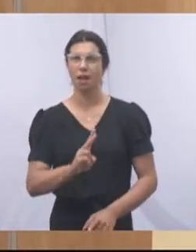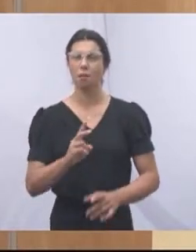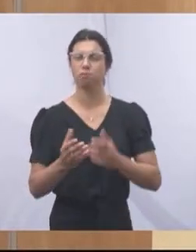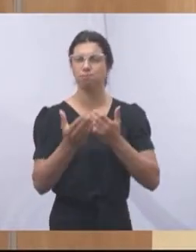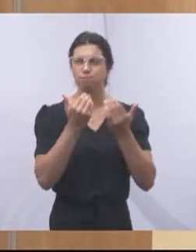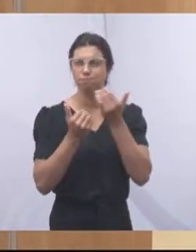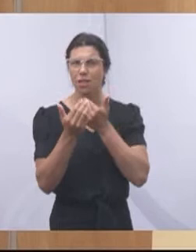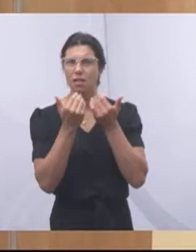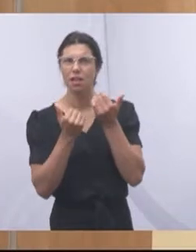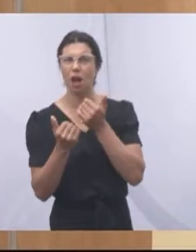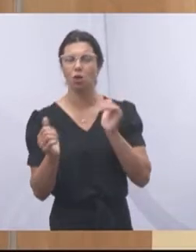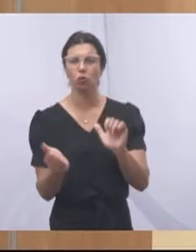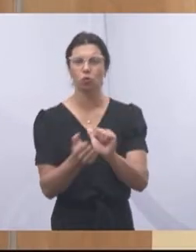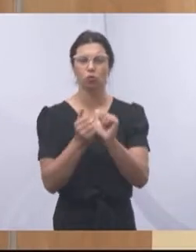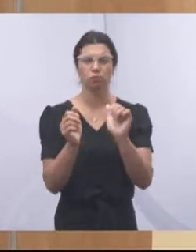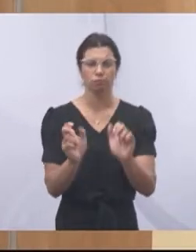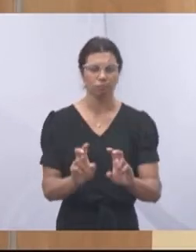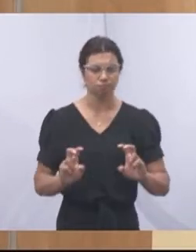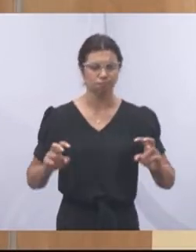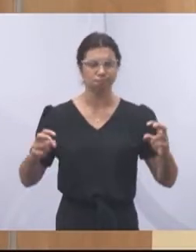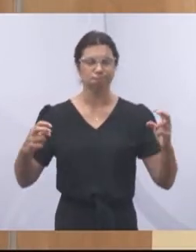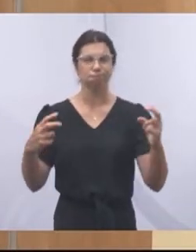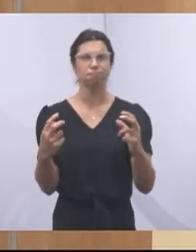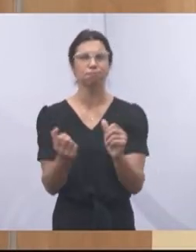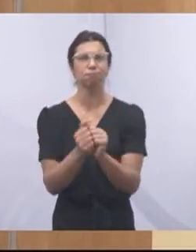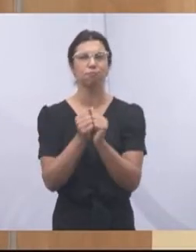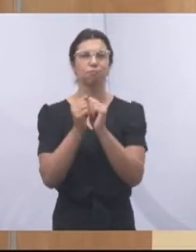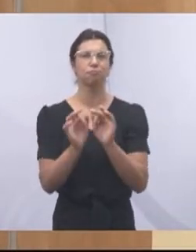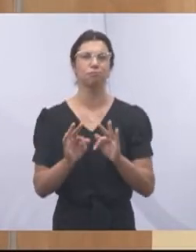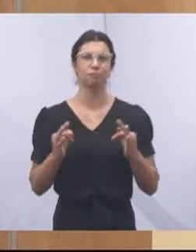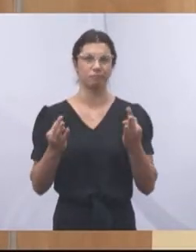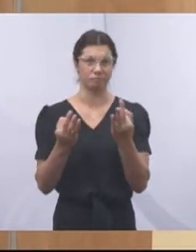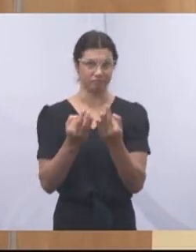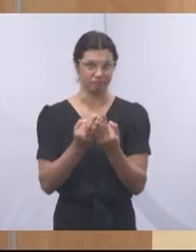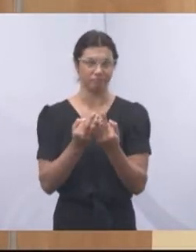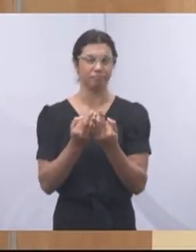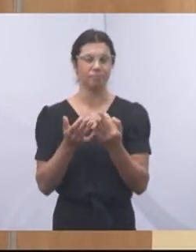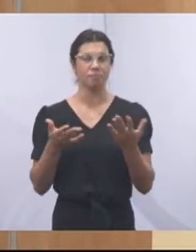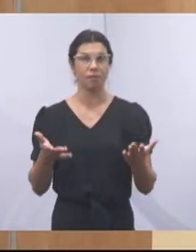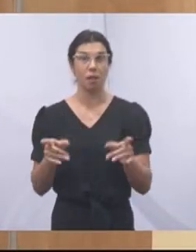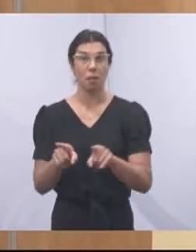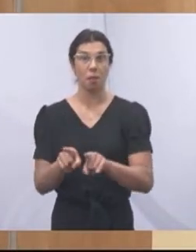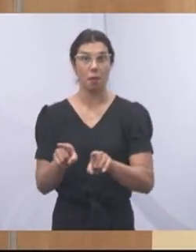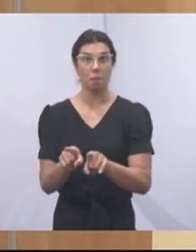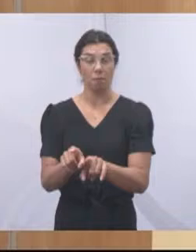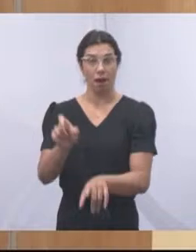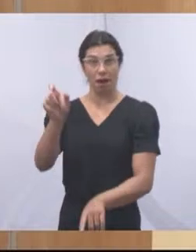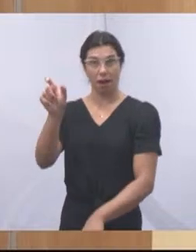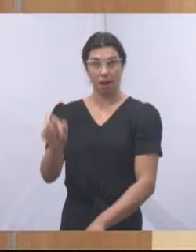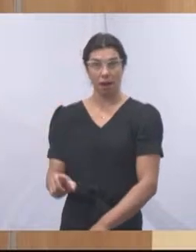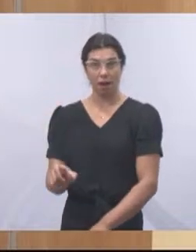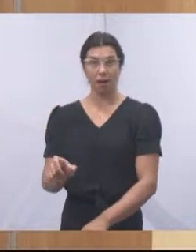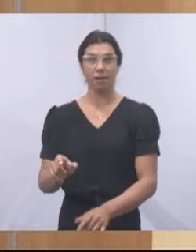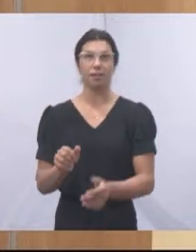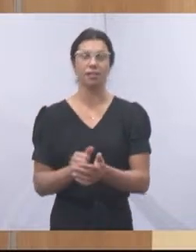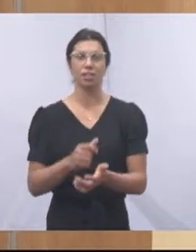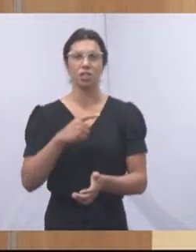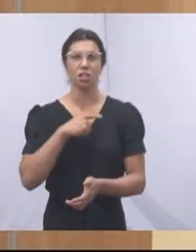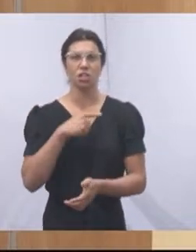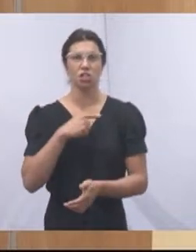congregava todos em uma refeição conjunta. Além disso, seu adorado Tempra